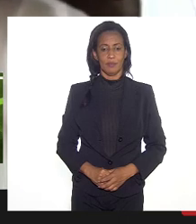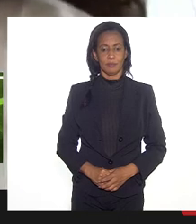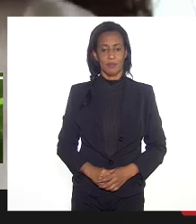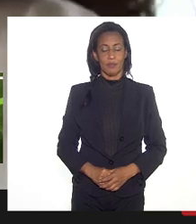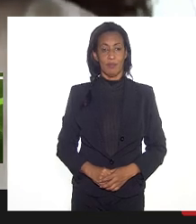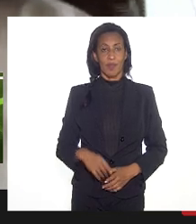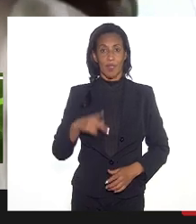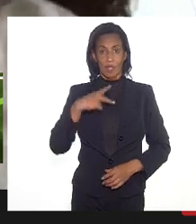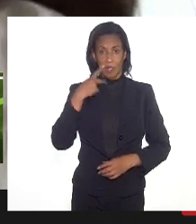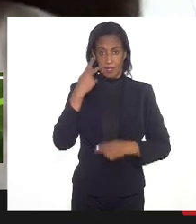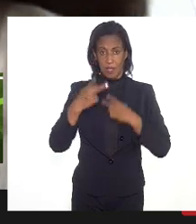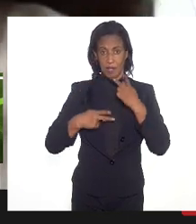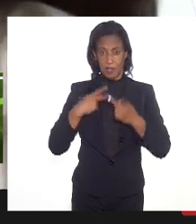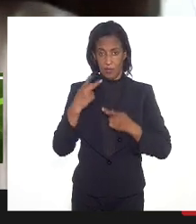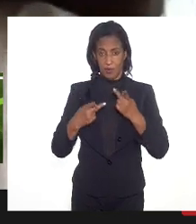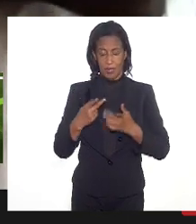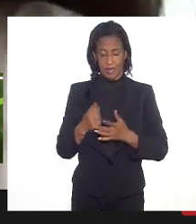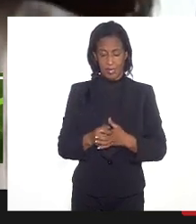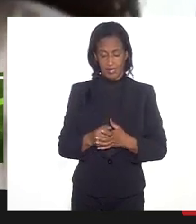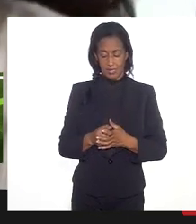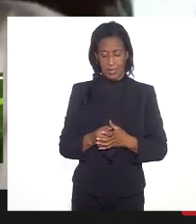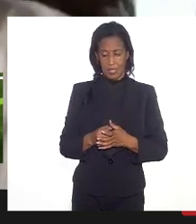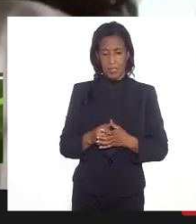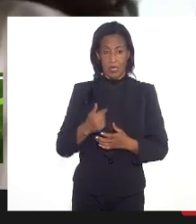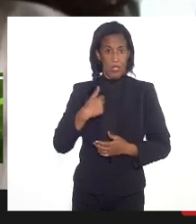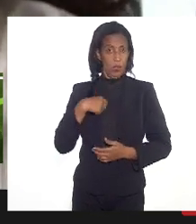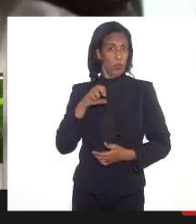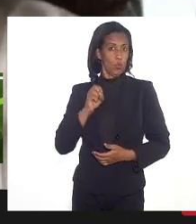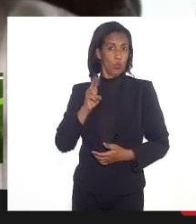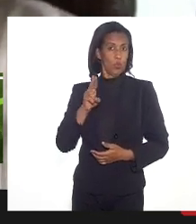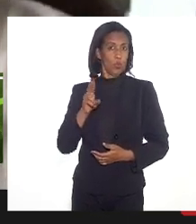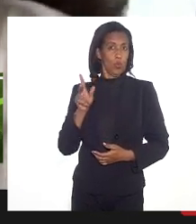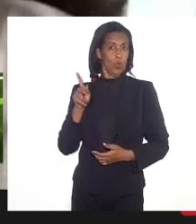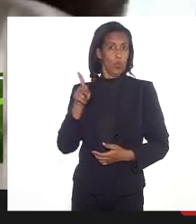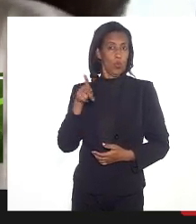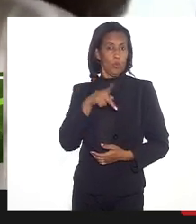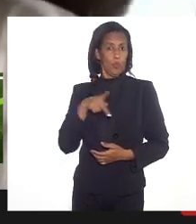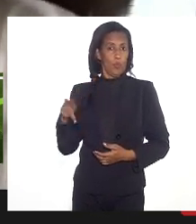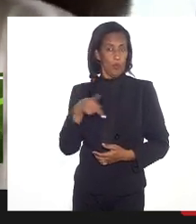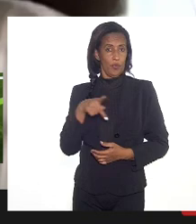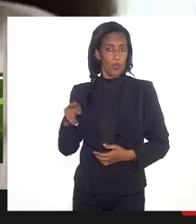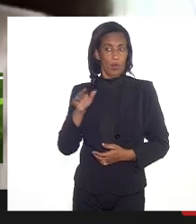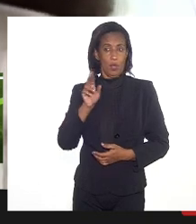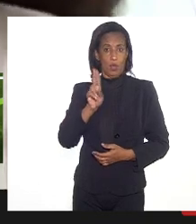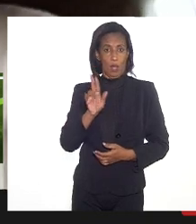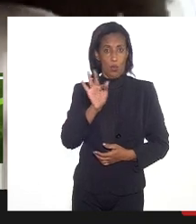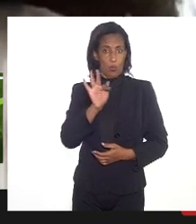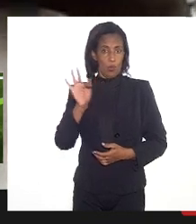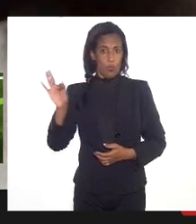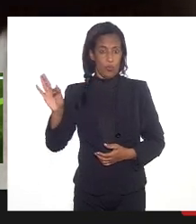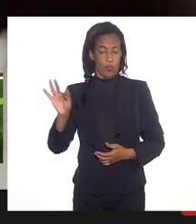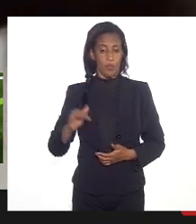E dizer, assim, do lugar de onde eu falo, eu sou professora da Faculdade de Educação da UF,